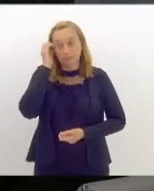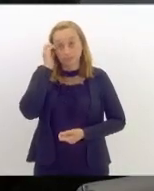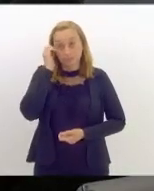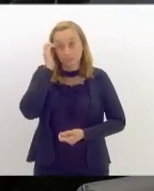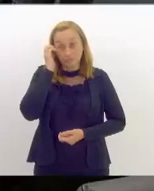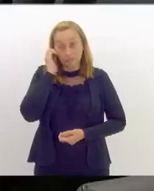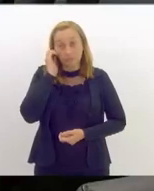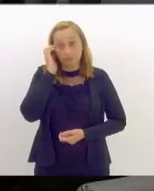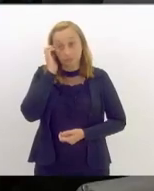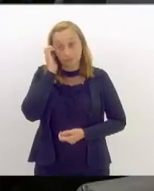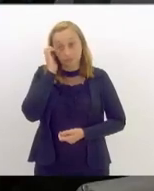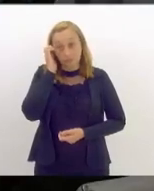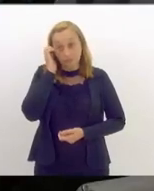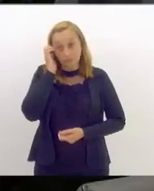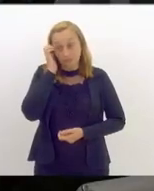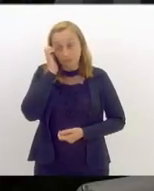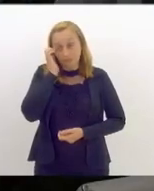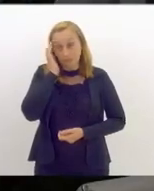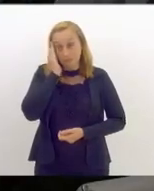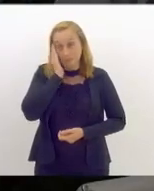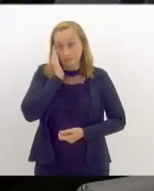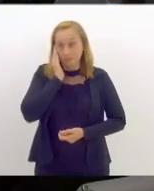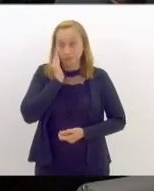Deputado Chico Machado